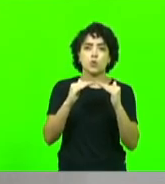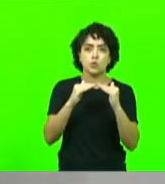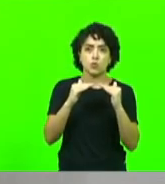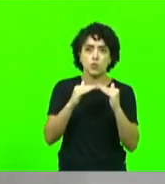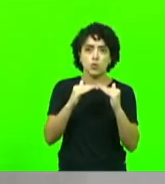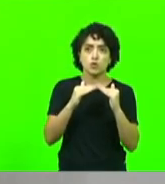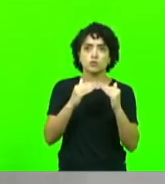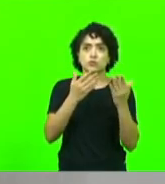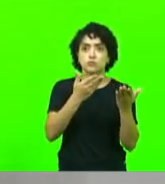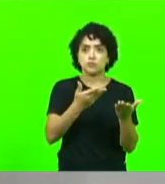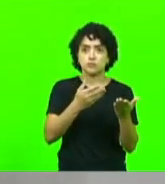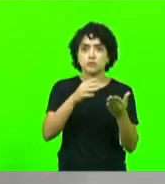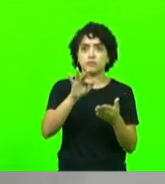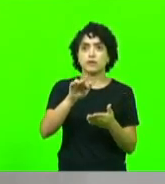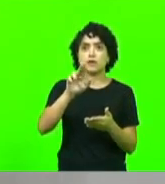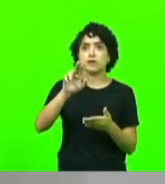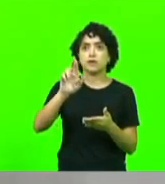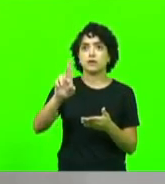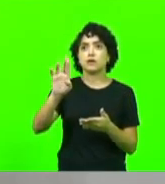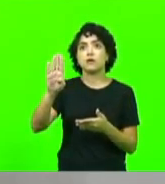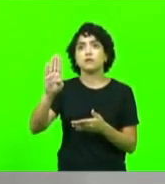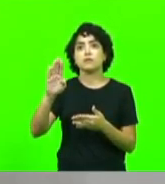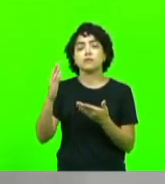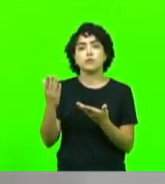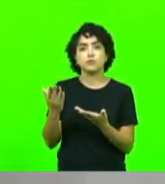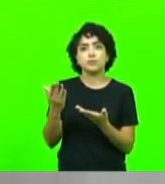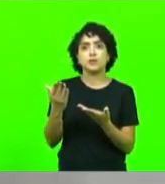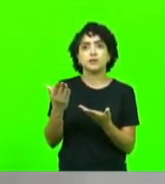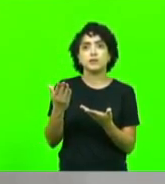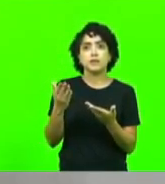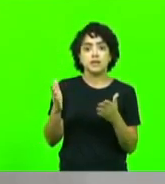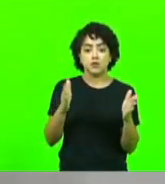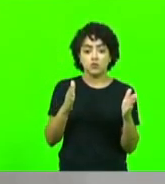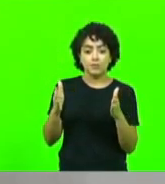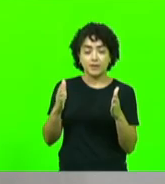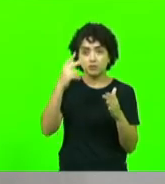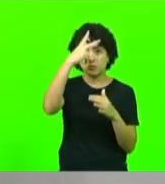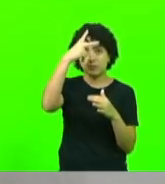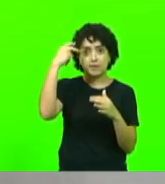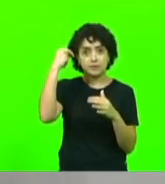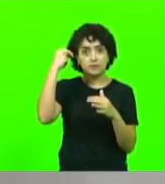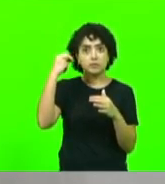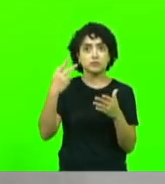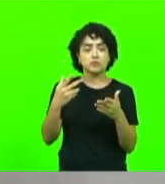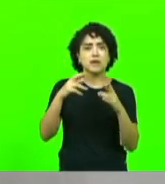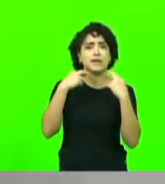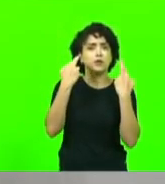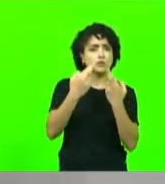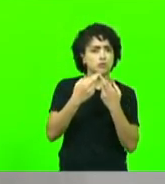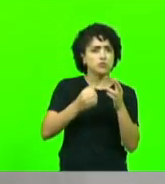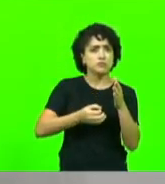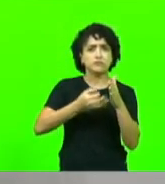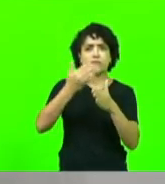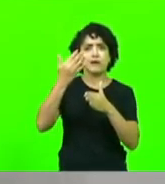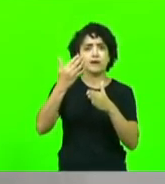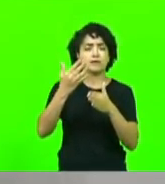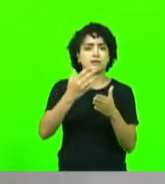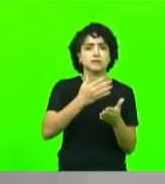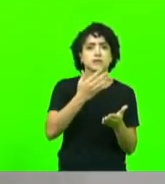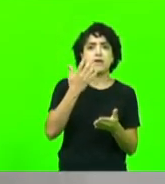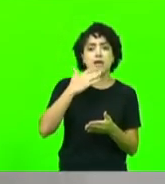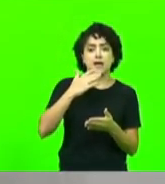fala da FURB, Ismael, porque no período que eu fui prefeito já foram feitas várias reuniões, nós temos muitos alunos de Gaspar